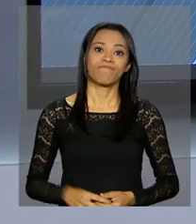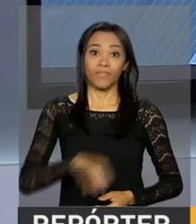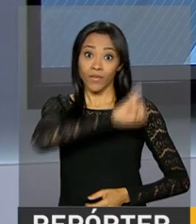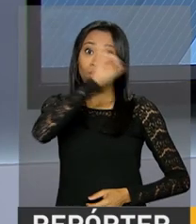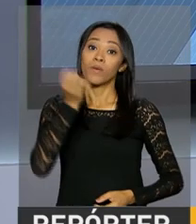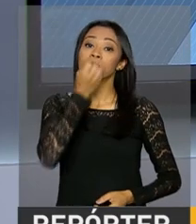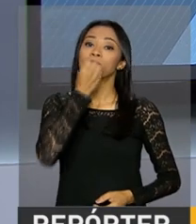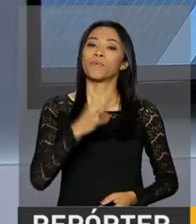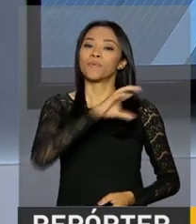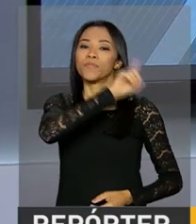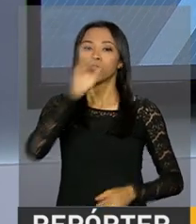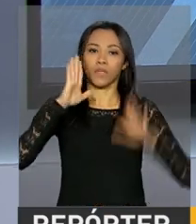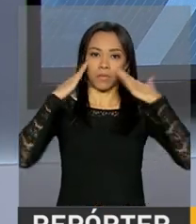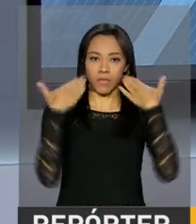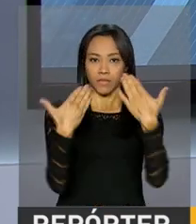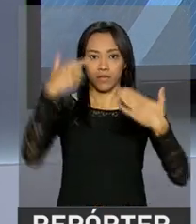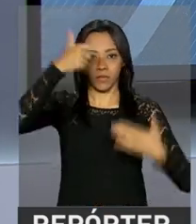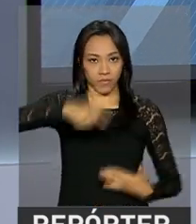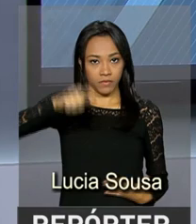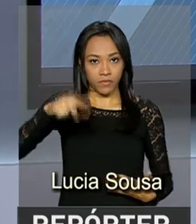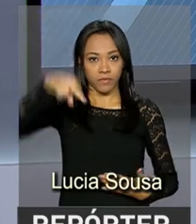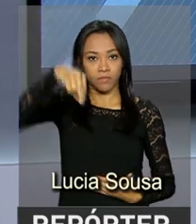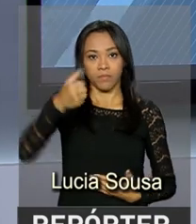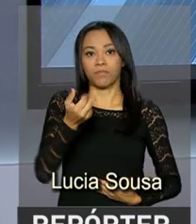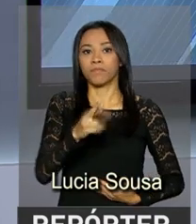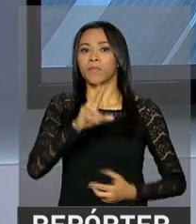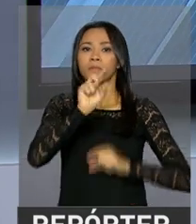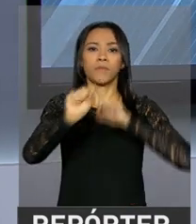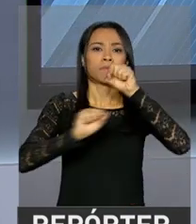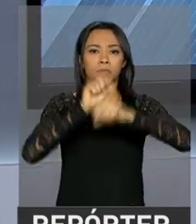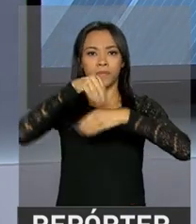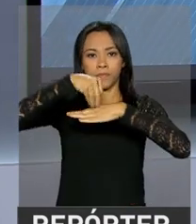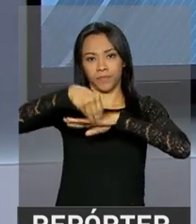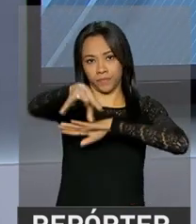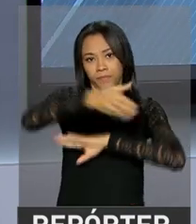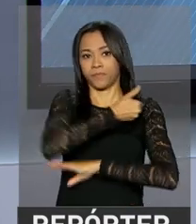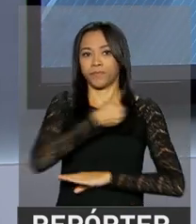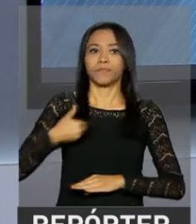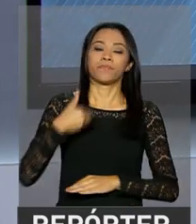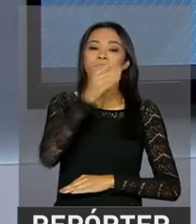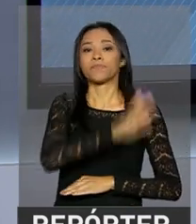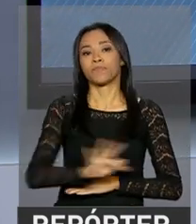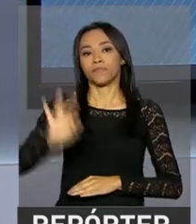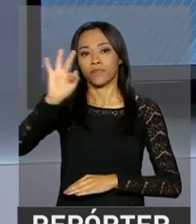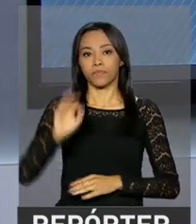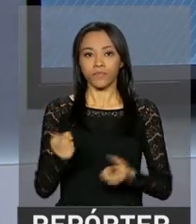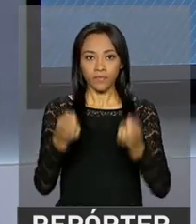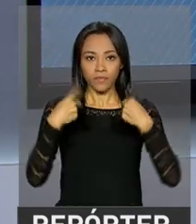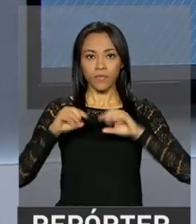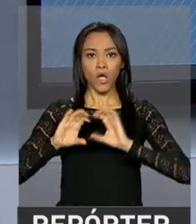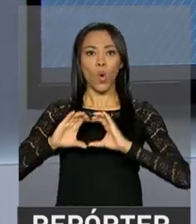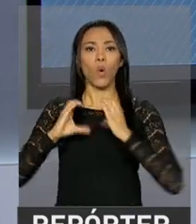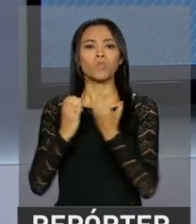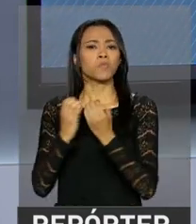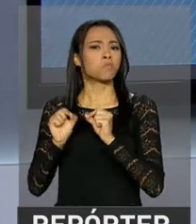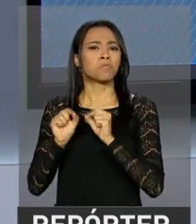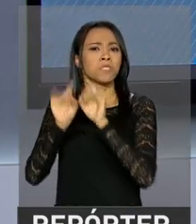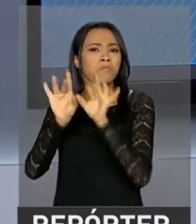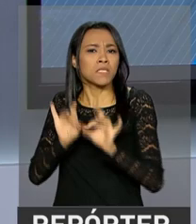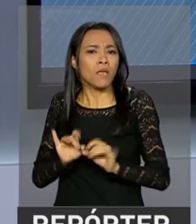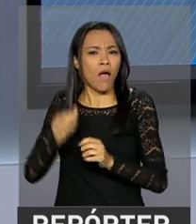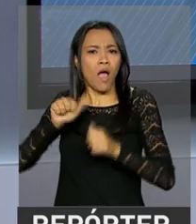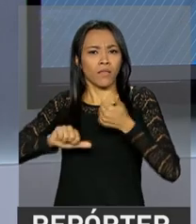Olá bom dia está no ar mais uma edição do repórter NBR com as notícias do governo federal a comissão especial que